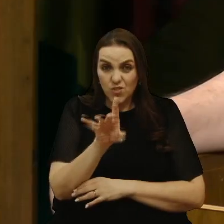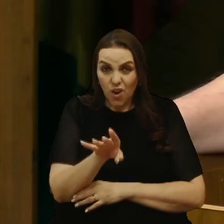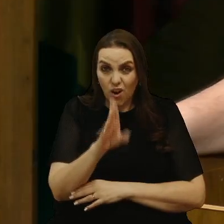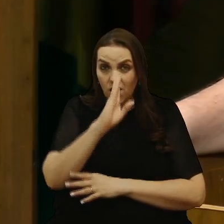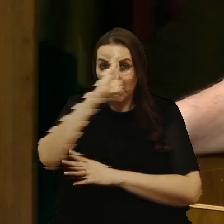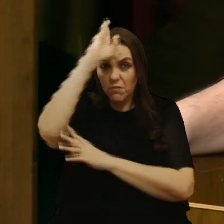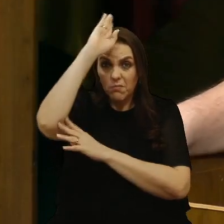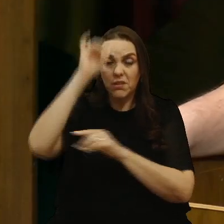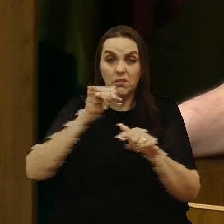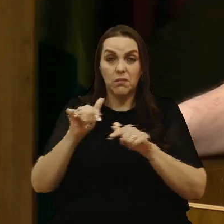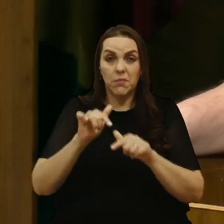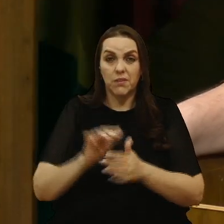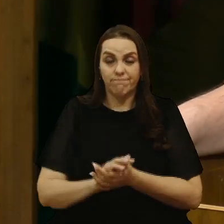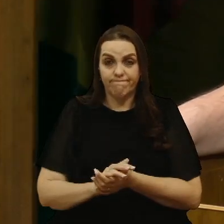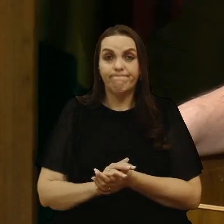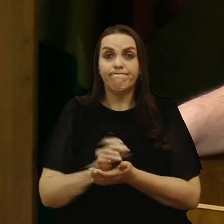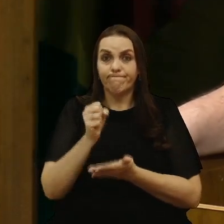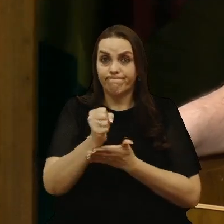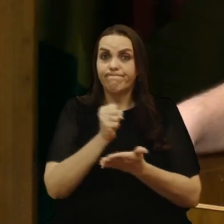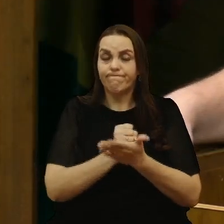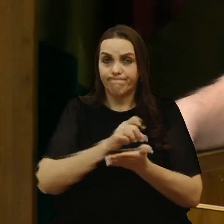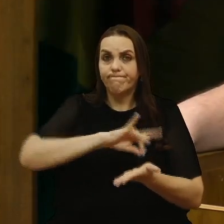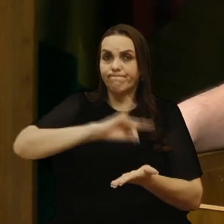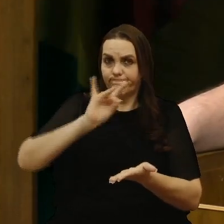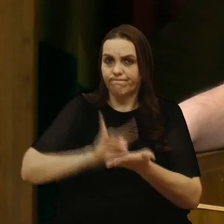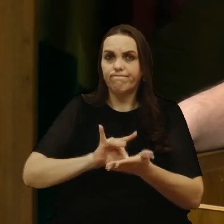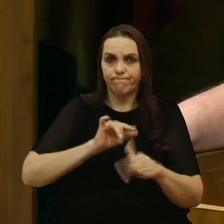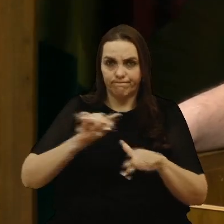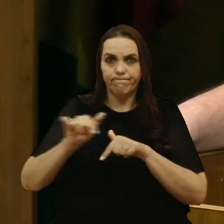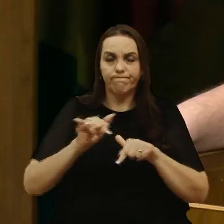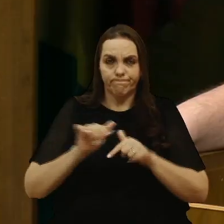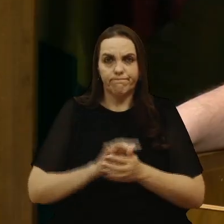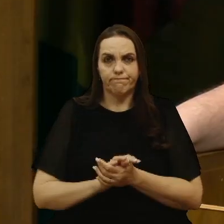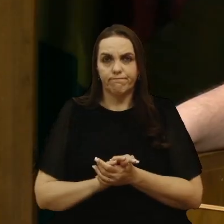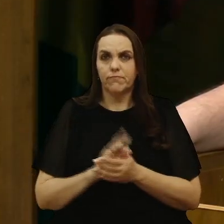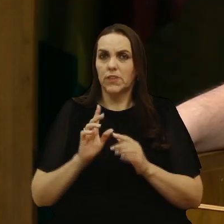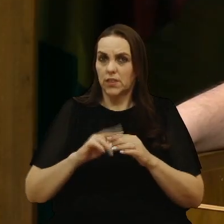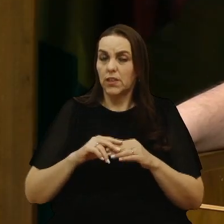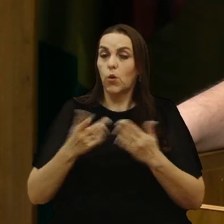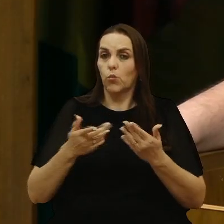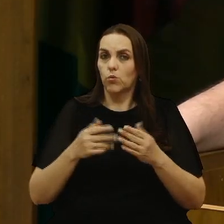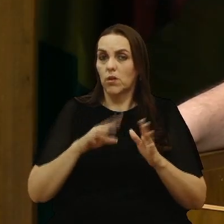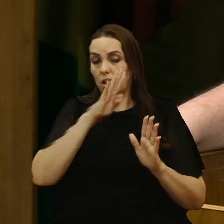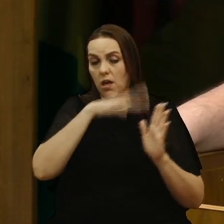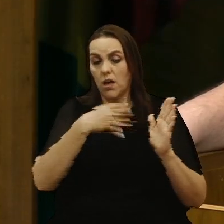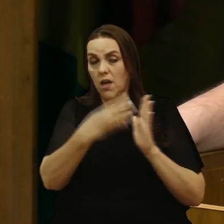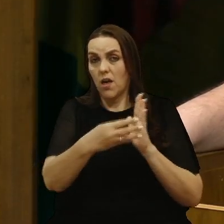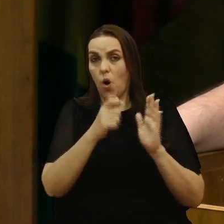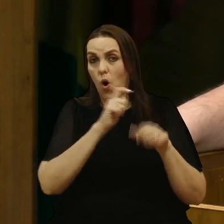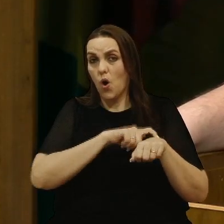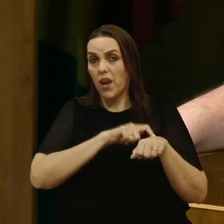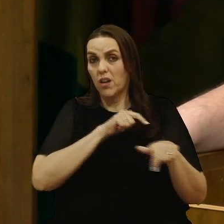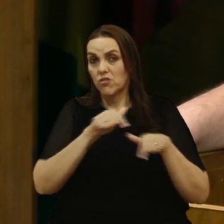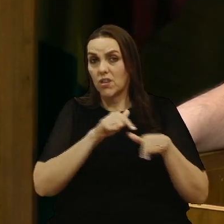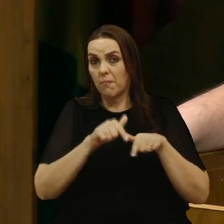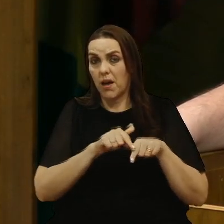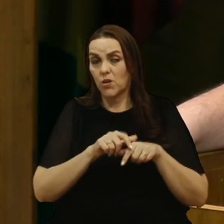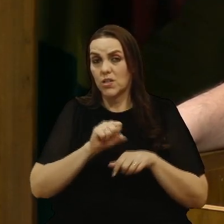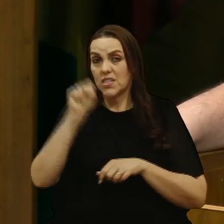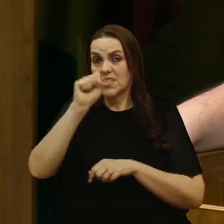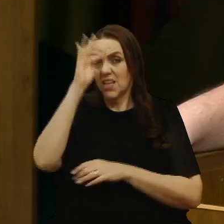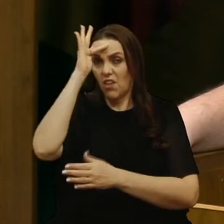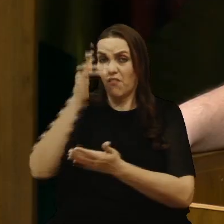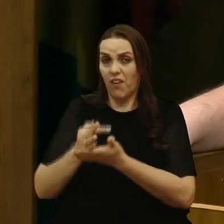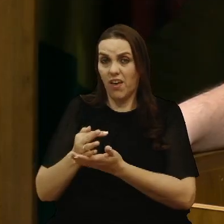né, bombeiras que estão empregados efetivamente no operacional. E isso desdobrado em escalas, desdobrado no Santa Fé, no Risso,